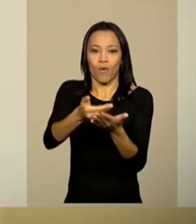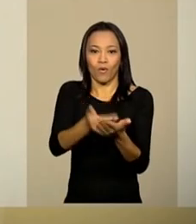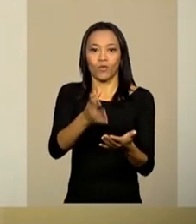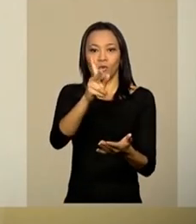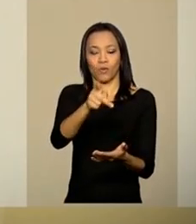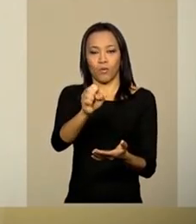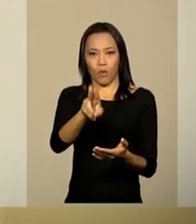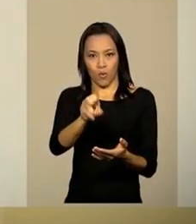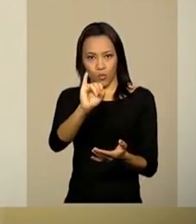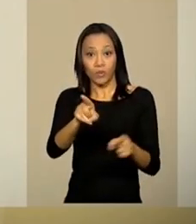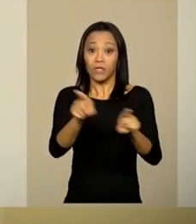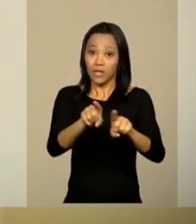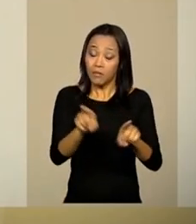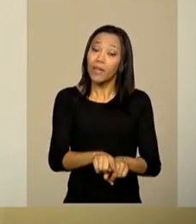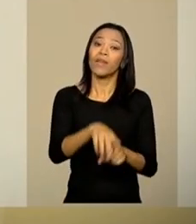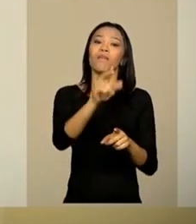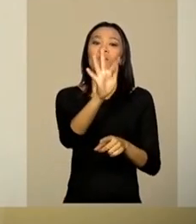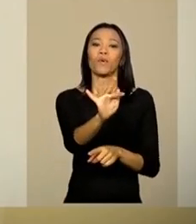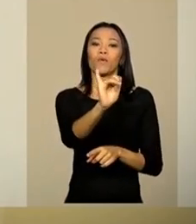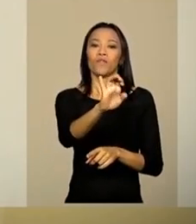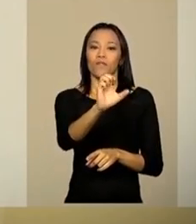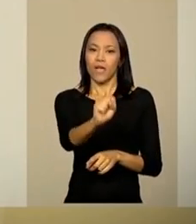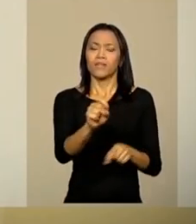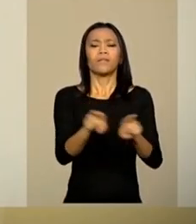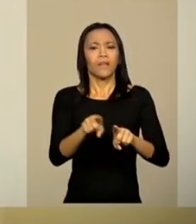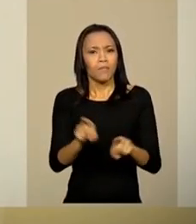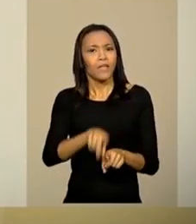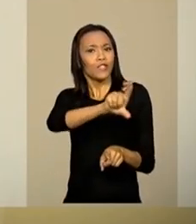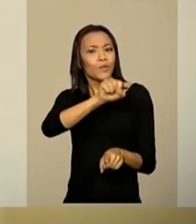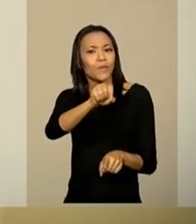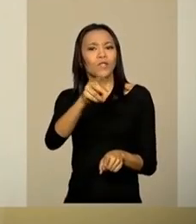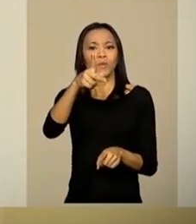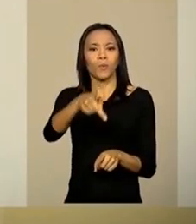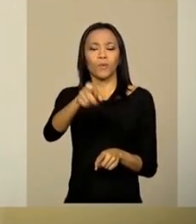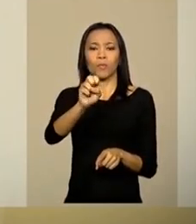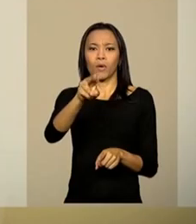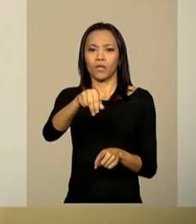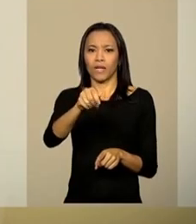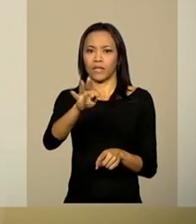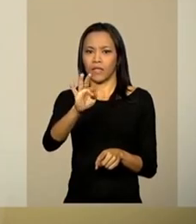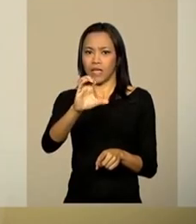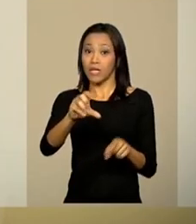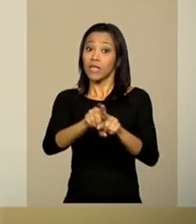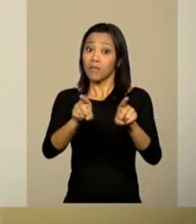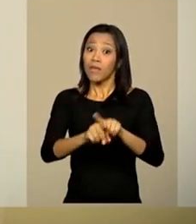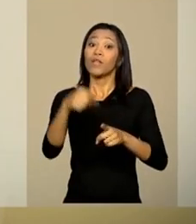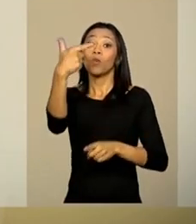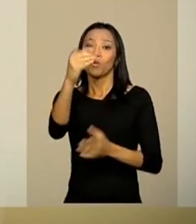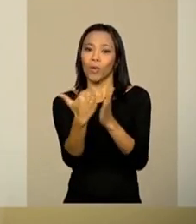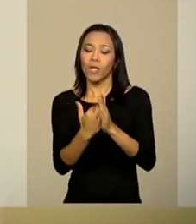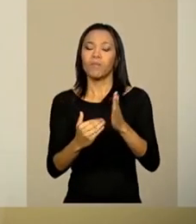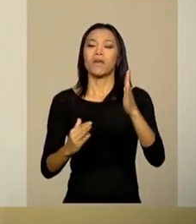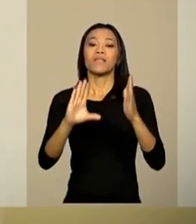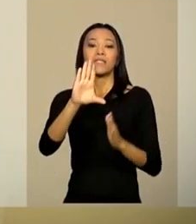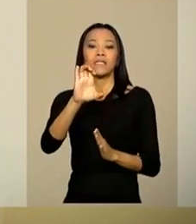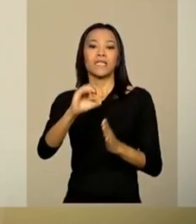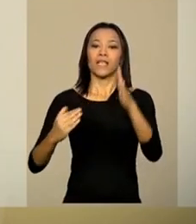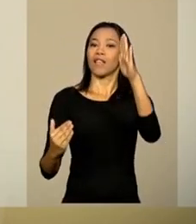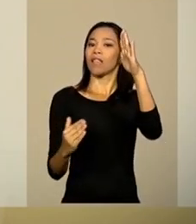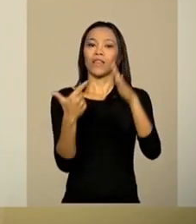financiamento do FIES. Vale para a seleção do Pronatec e do Ciência sem fronteiras. Nós já falamos aqui no